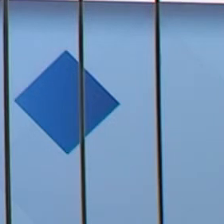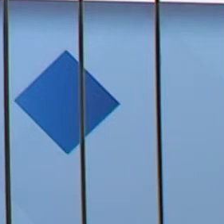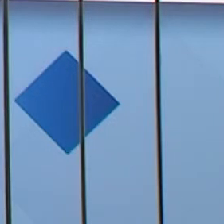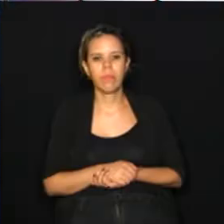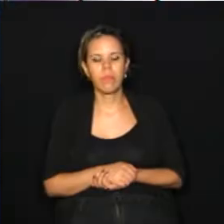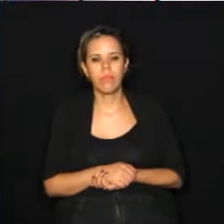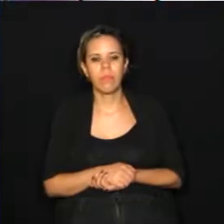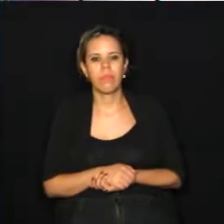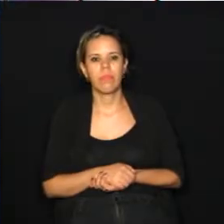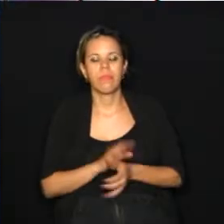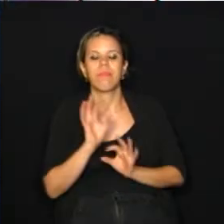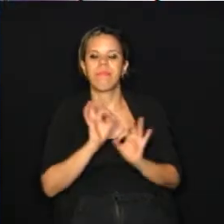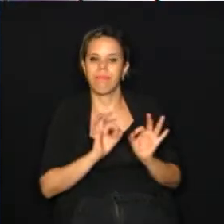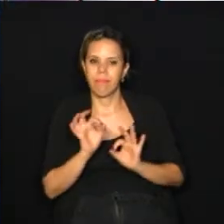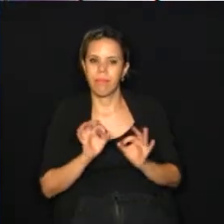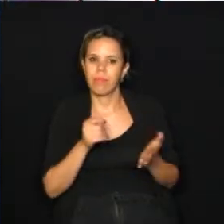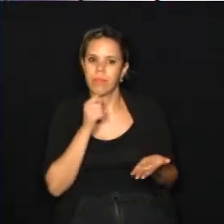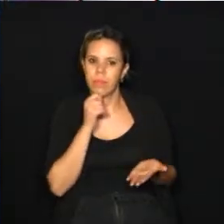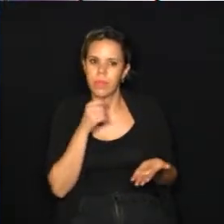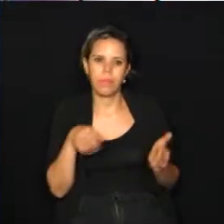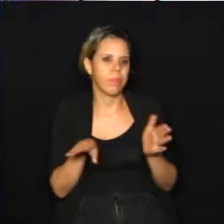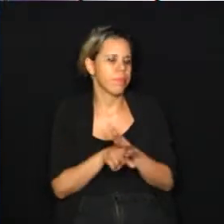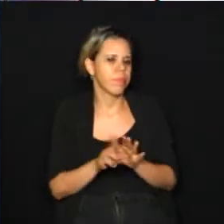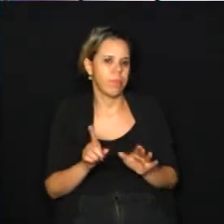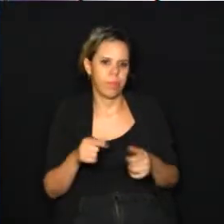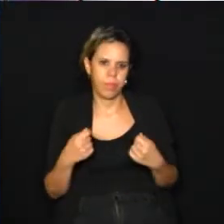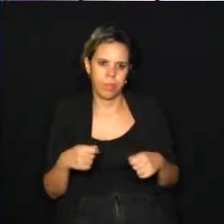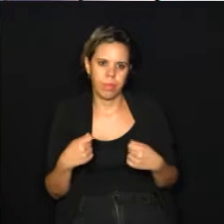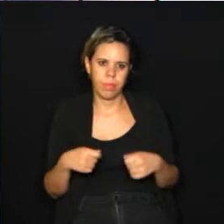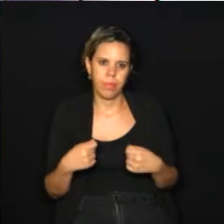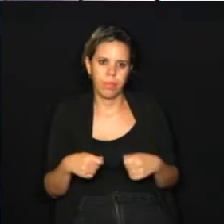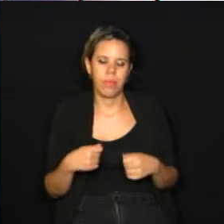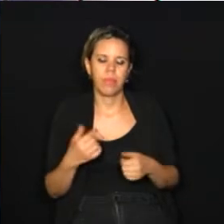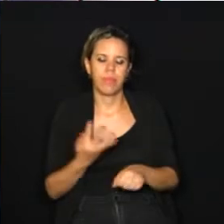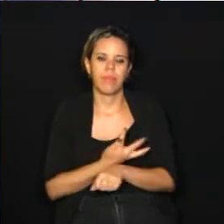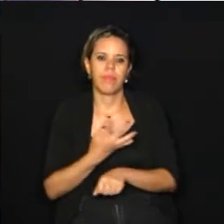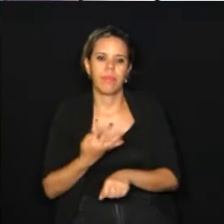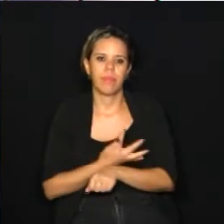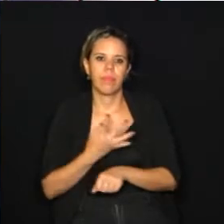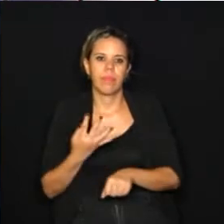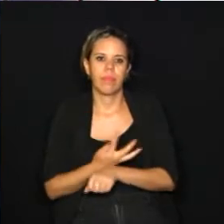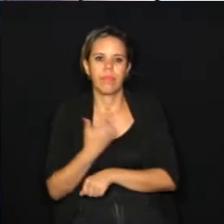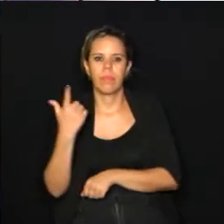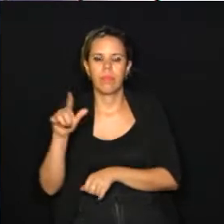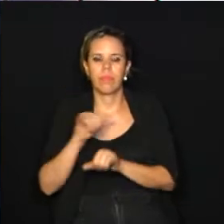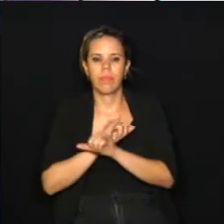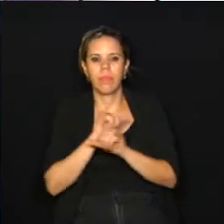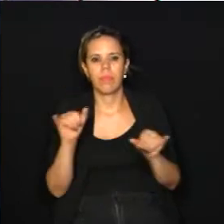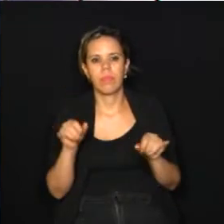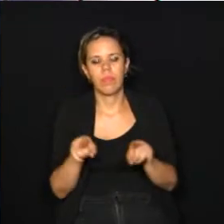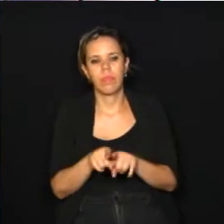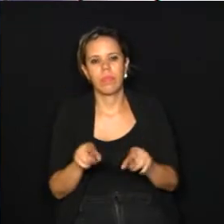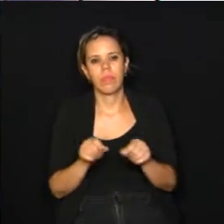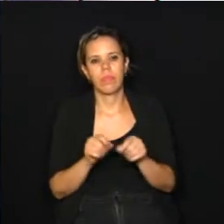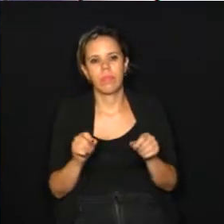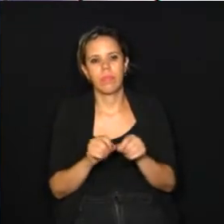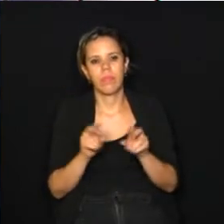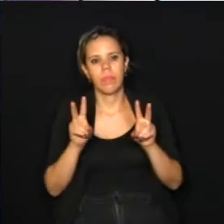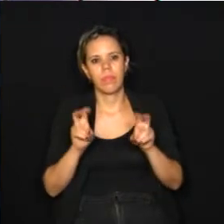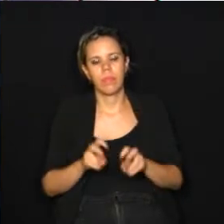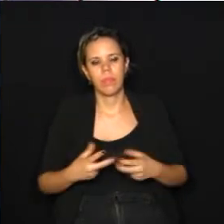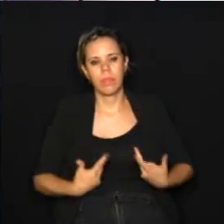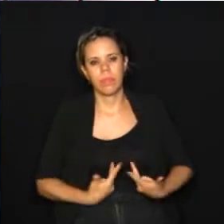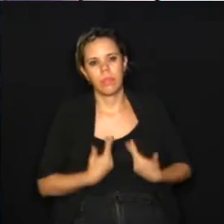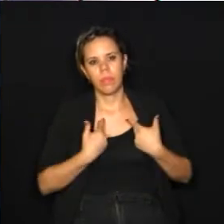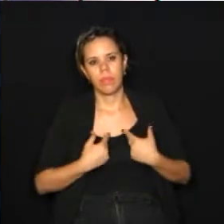Vamos estar preparados, mas enquanto ela não chega, a gente precisa aguentar. Um outro anúncio que também foi feito é a respeito das